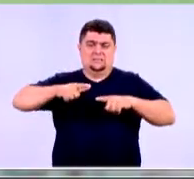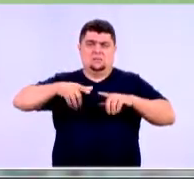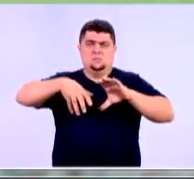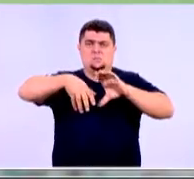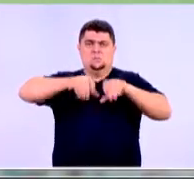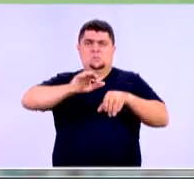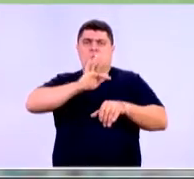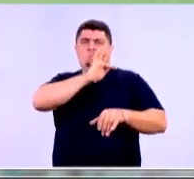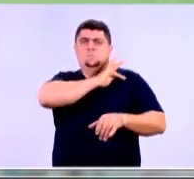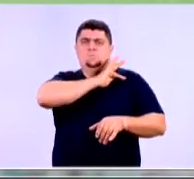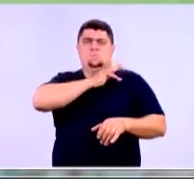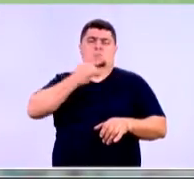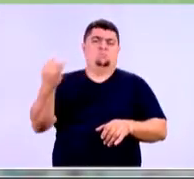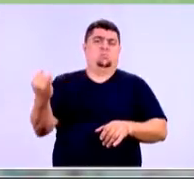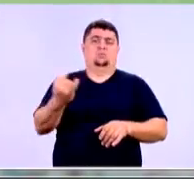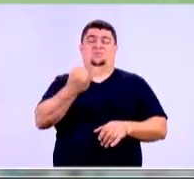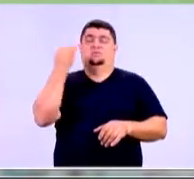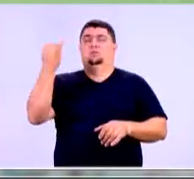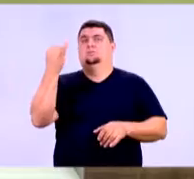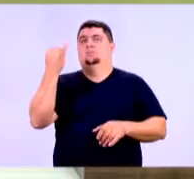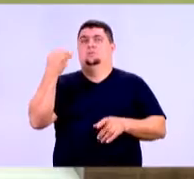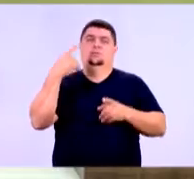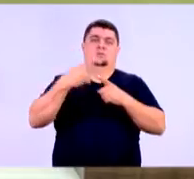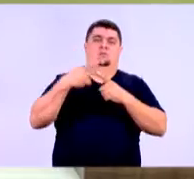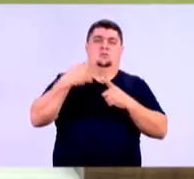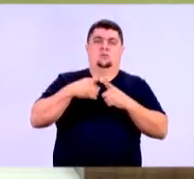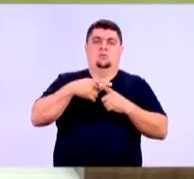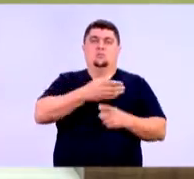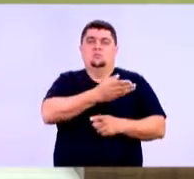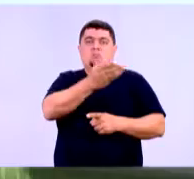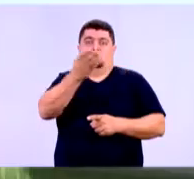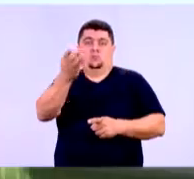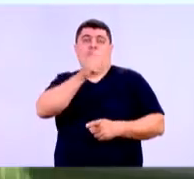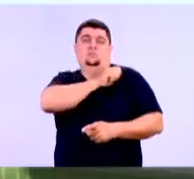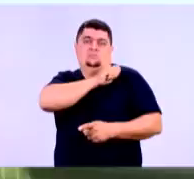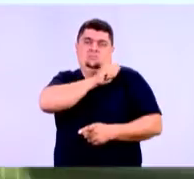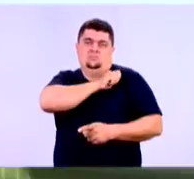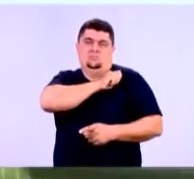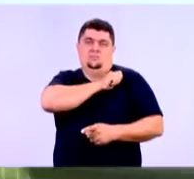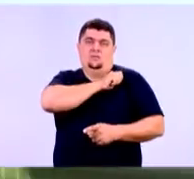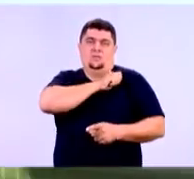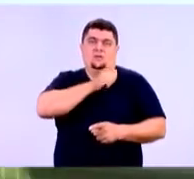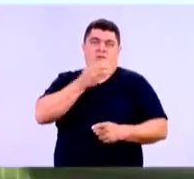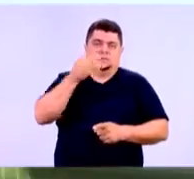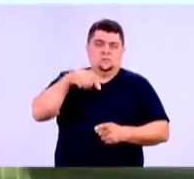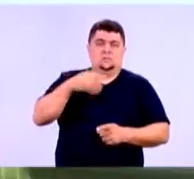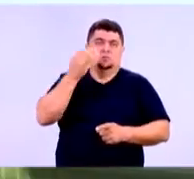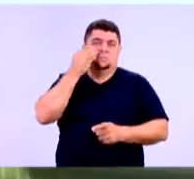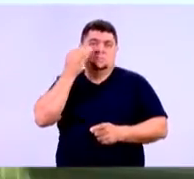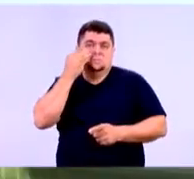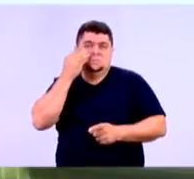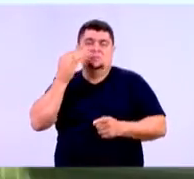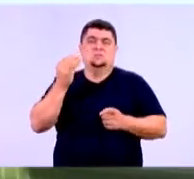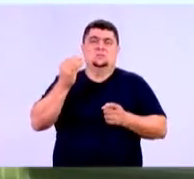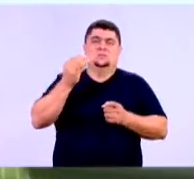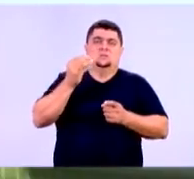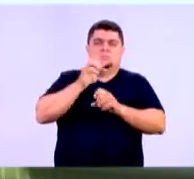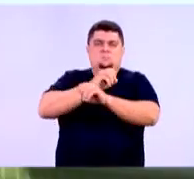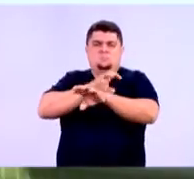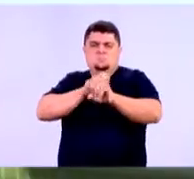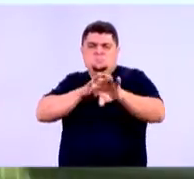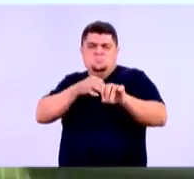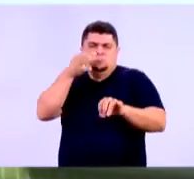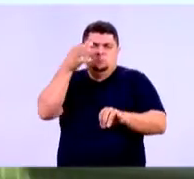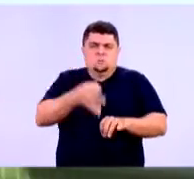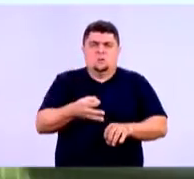são essenciais, são peças-chave. E são vocês, alunos. A gente está aqui tentando capacitá-los, né, transmitir um conhecimento para